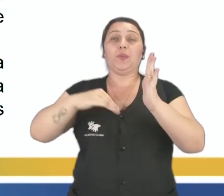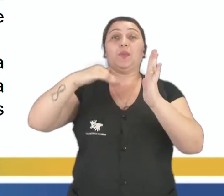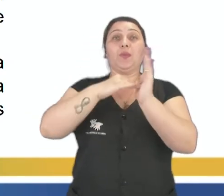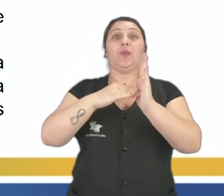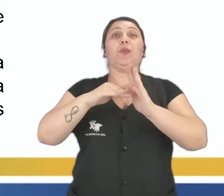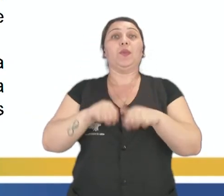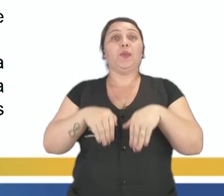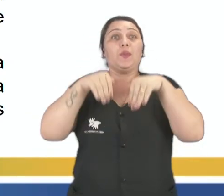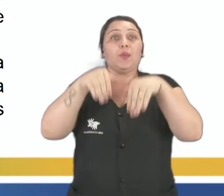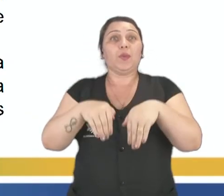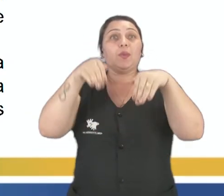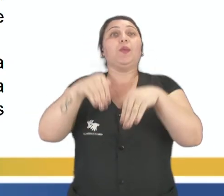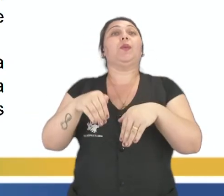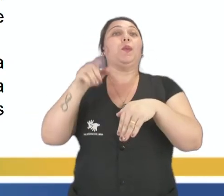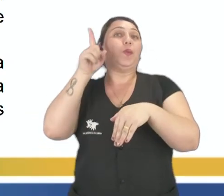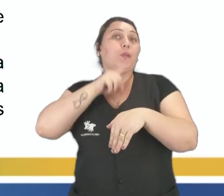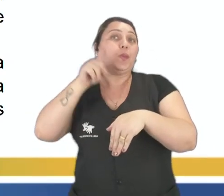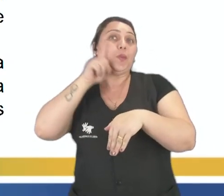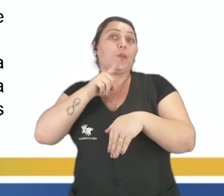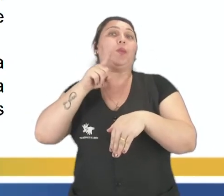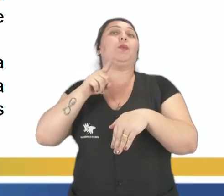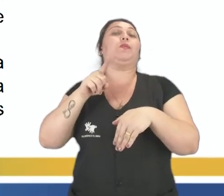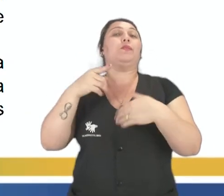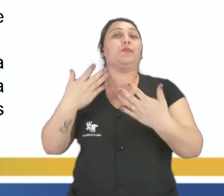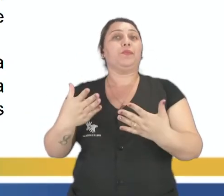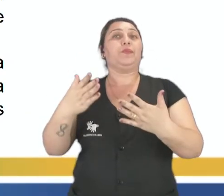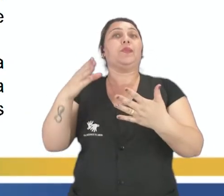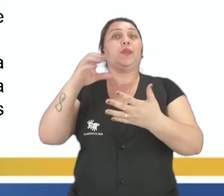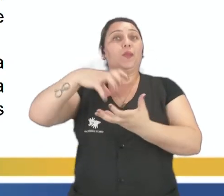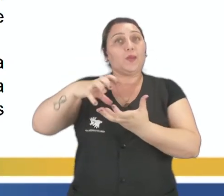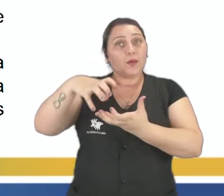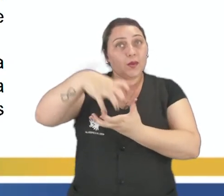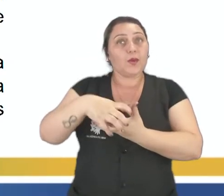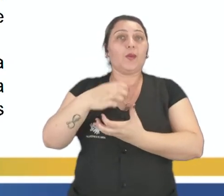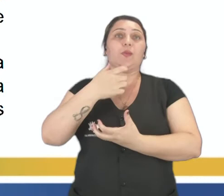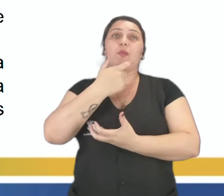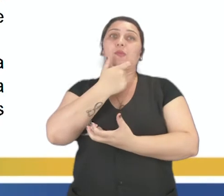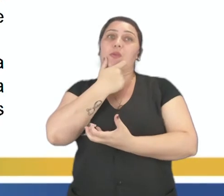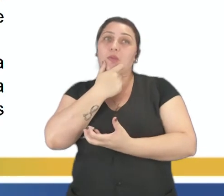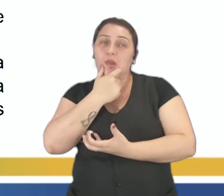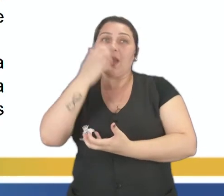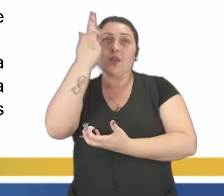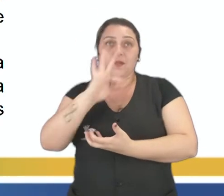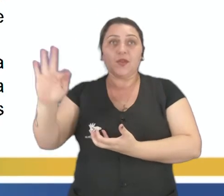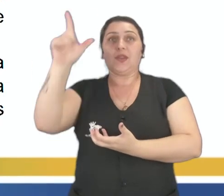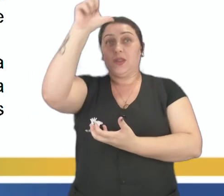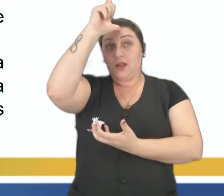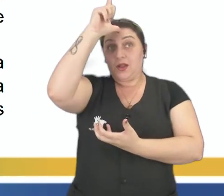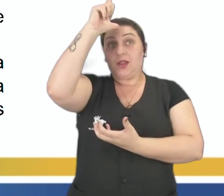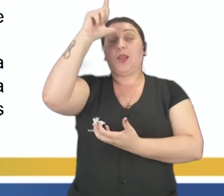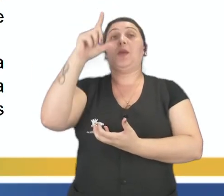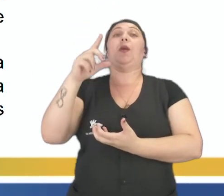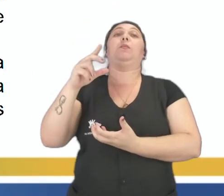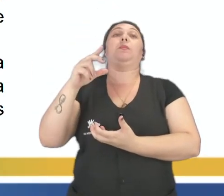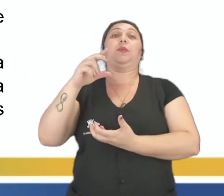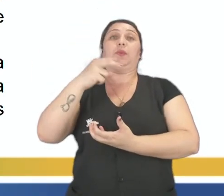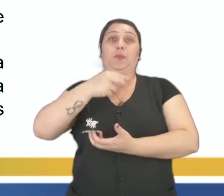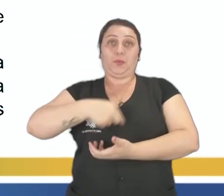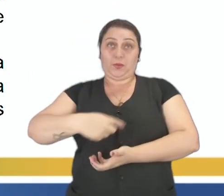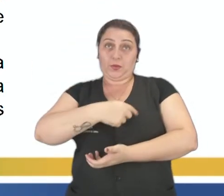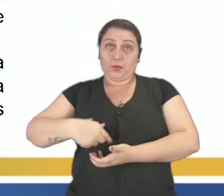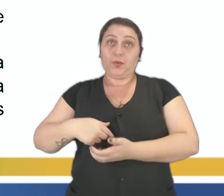No continente europeu, casos como a Europa Ocidental, a Inglaterra, França, Alemanha,